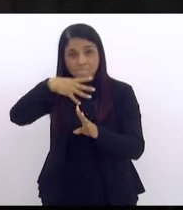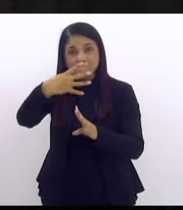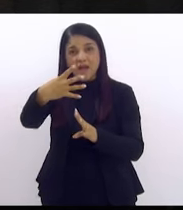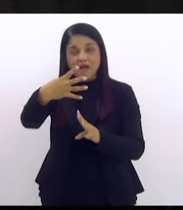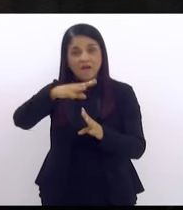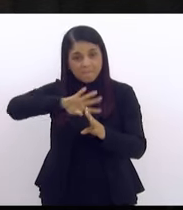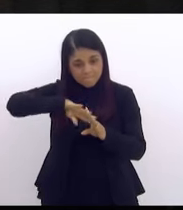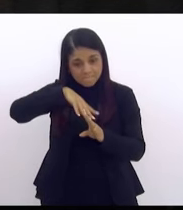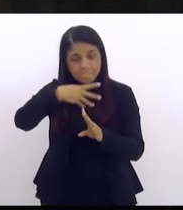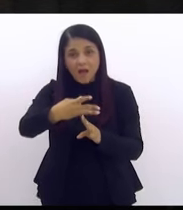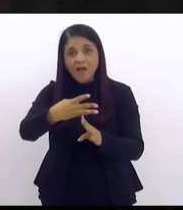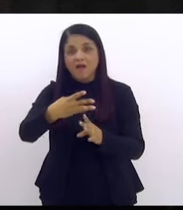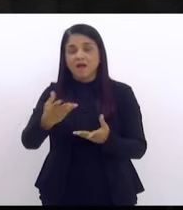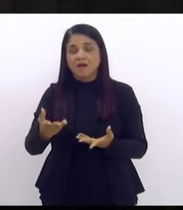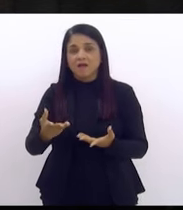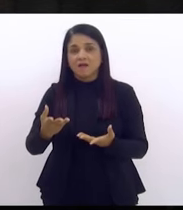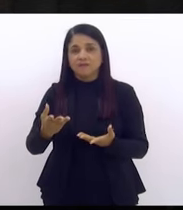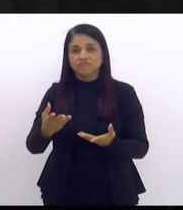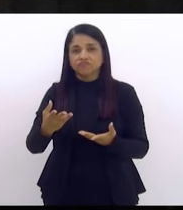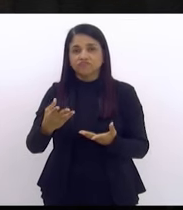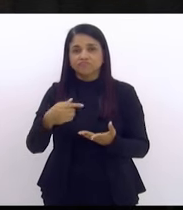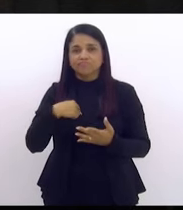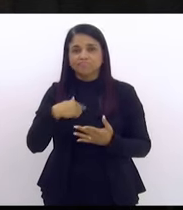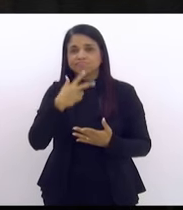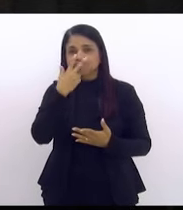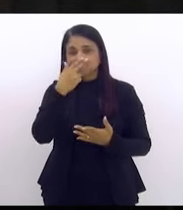Estamos caminhando para a guilhotina,